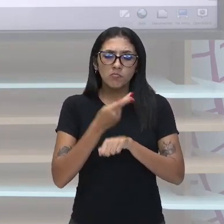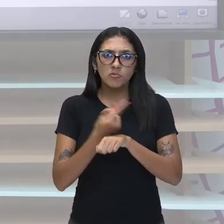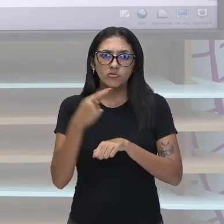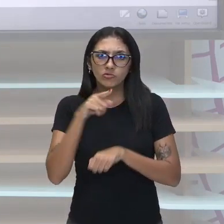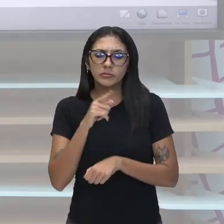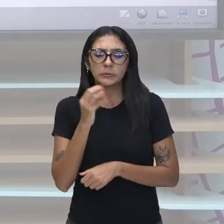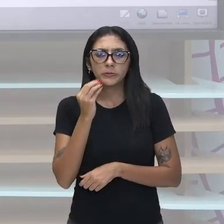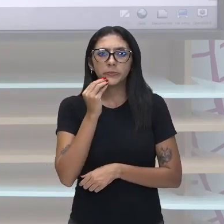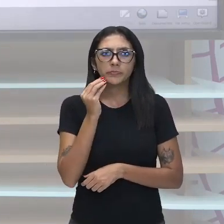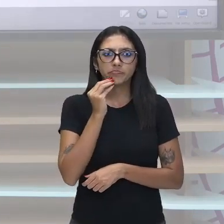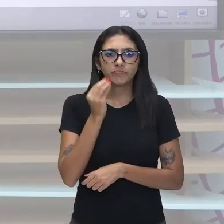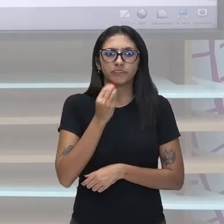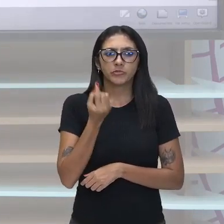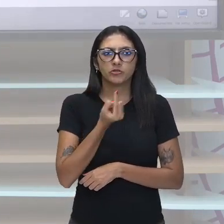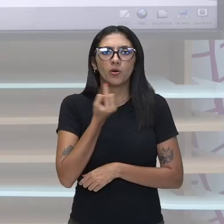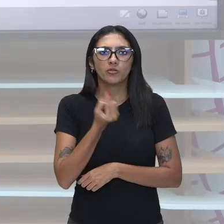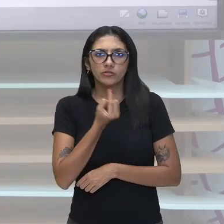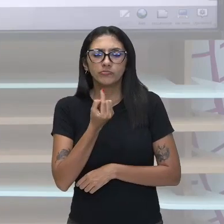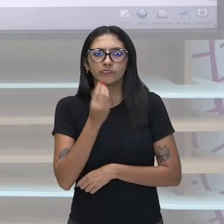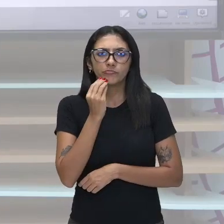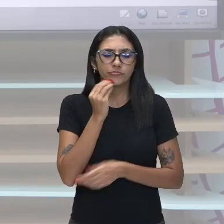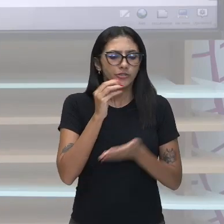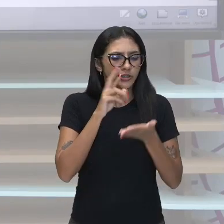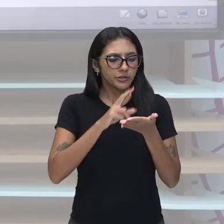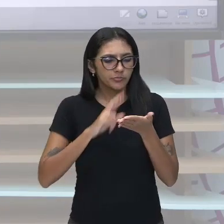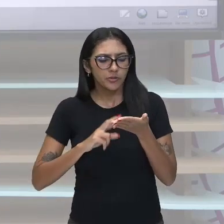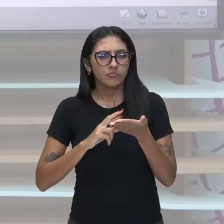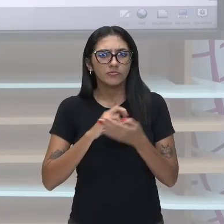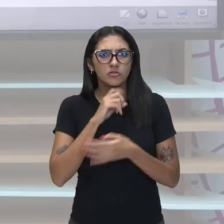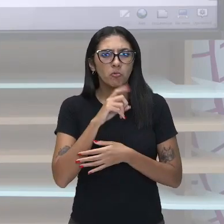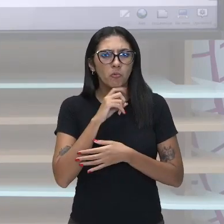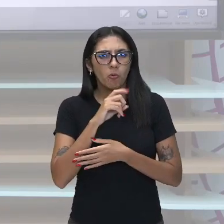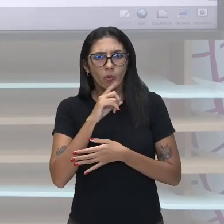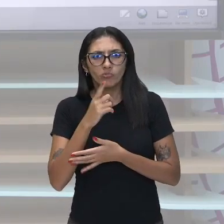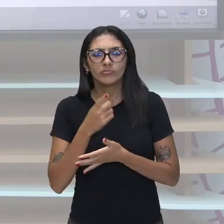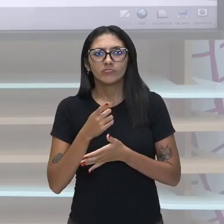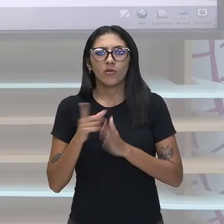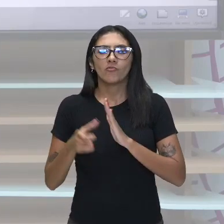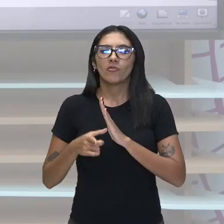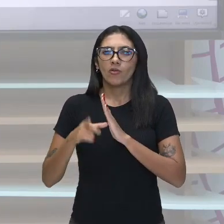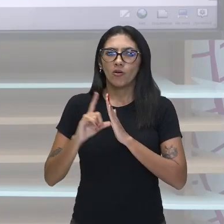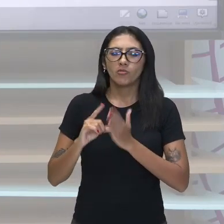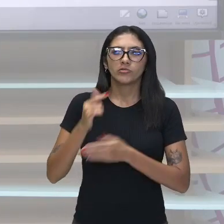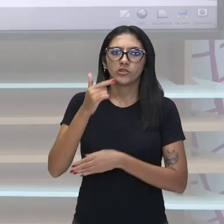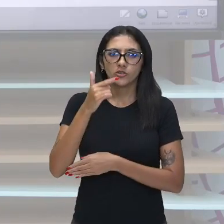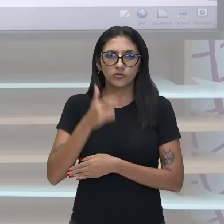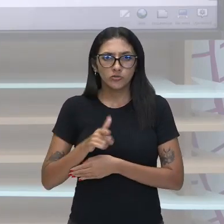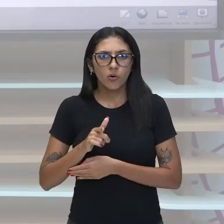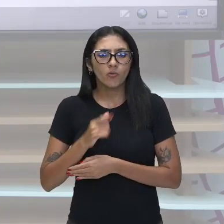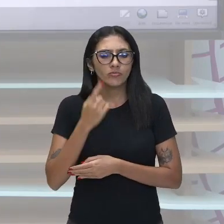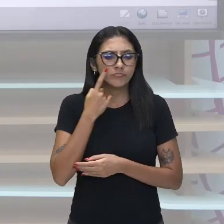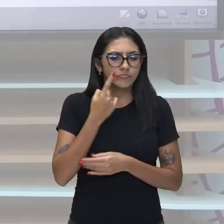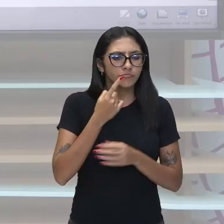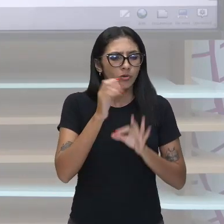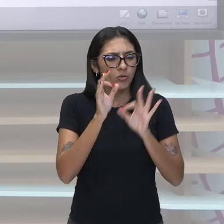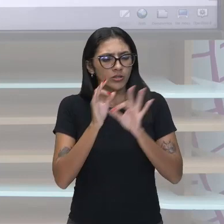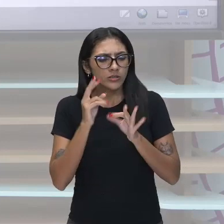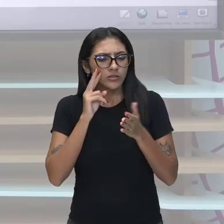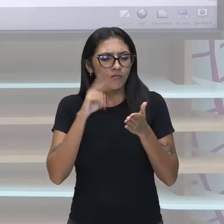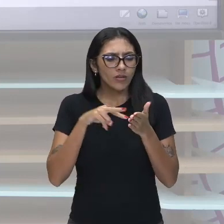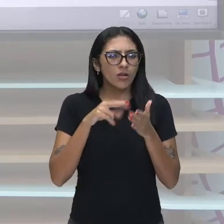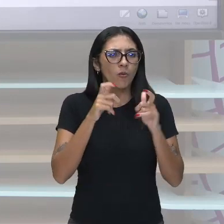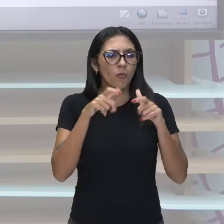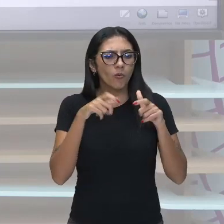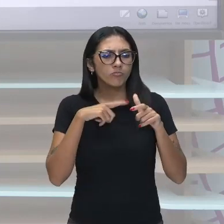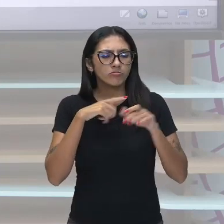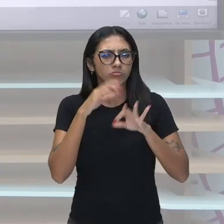sozinho. Tá? Vai lá, tenta fazer, não conseguiu, aí você volta lá na resolução e vê onde foi que você parou, né? E